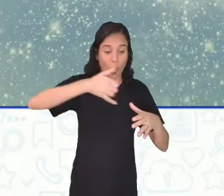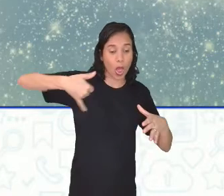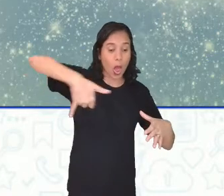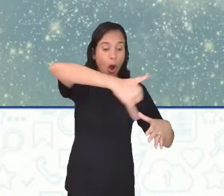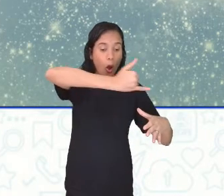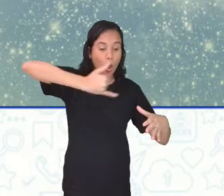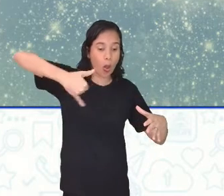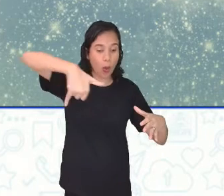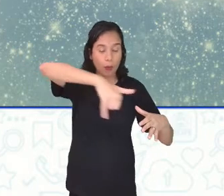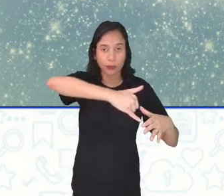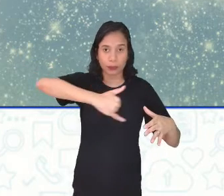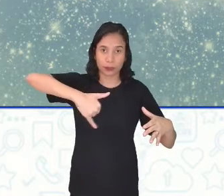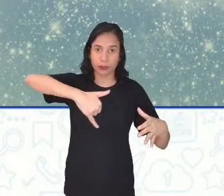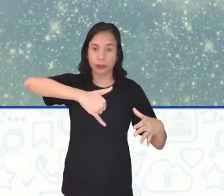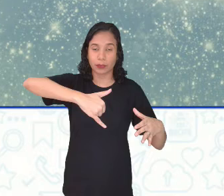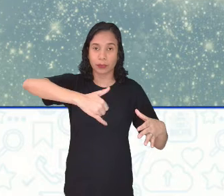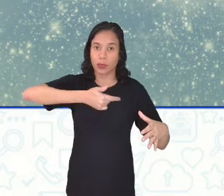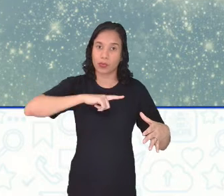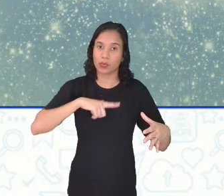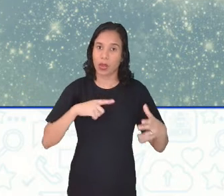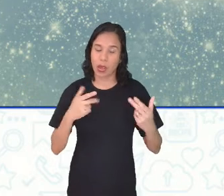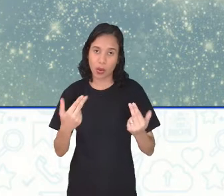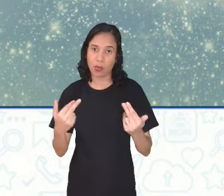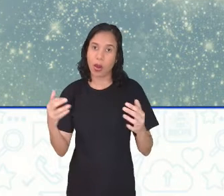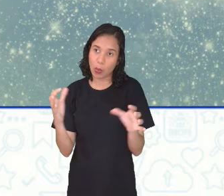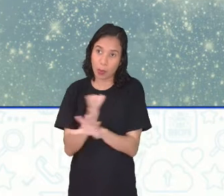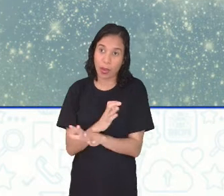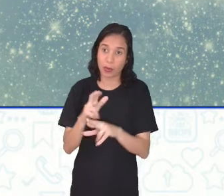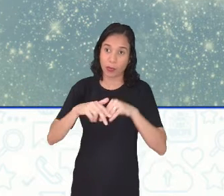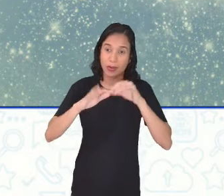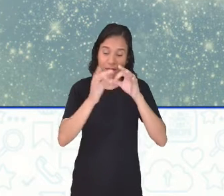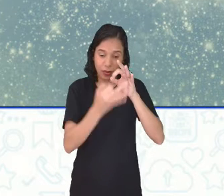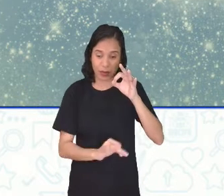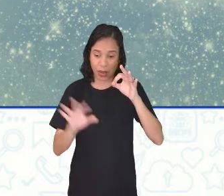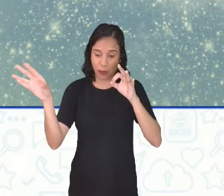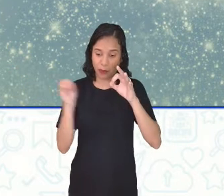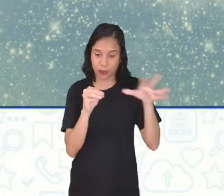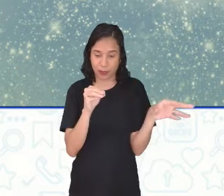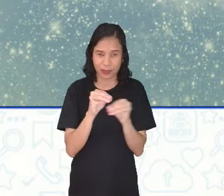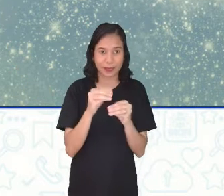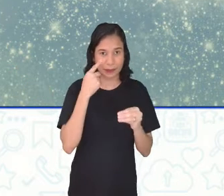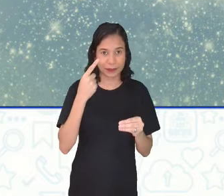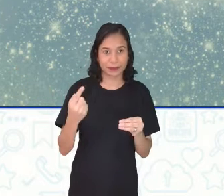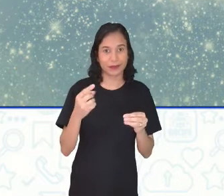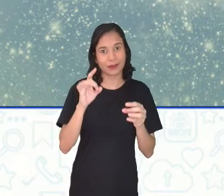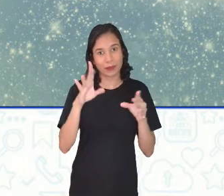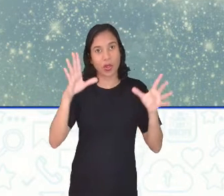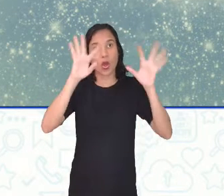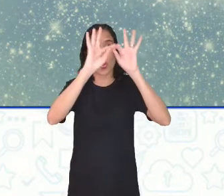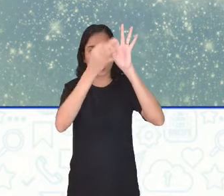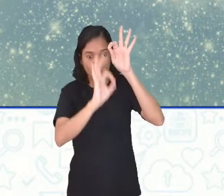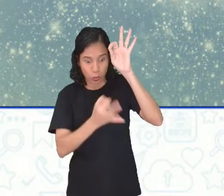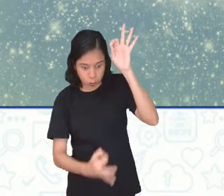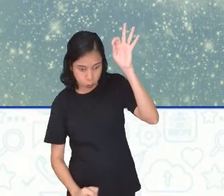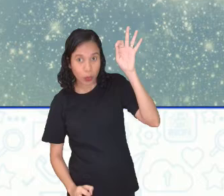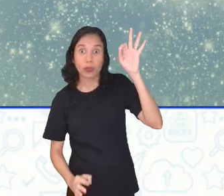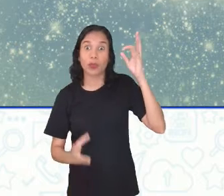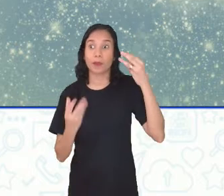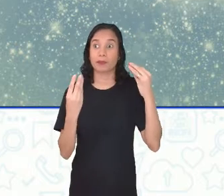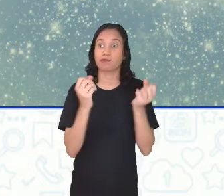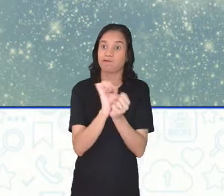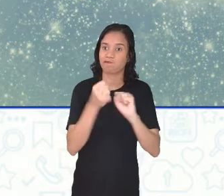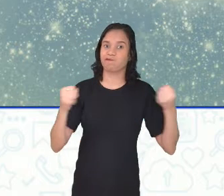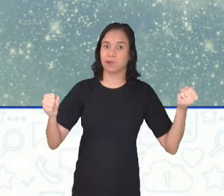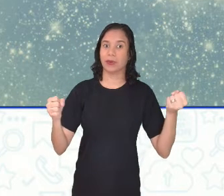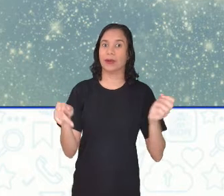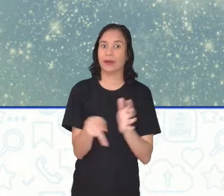na panela de pressão. Não tá o modo de preparo inteiro, porque eu saio selecionando, né? O que é que eu vou trazer para você? Se eu fosse botar inteiro aqui, daria